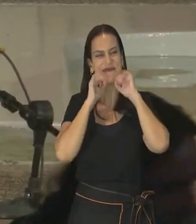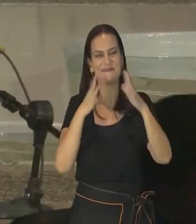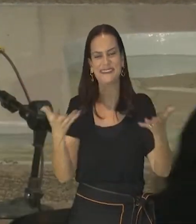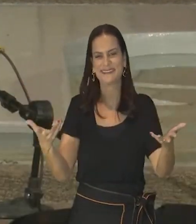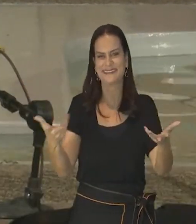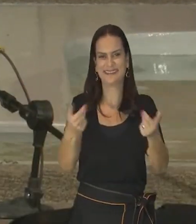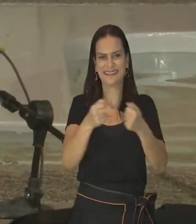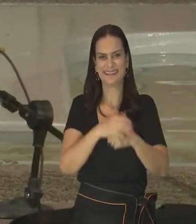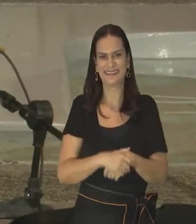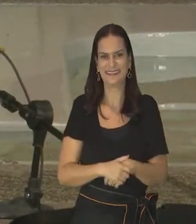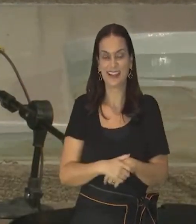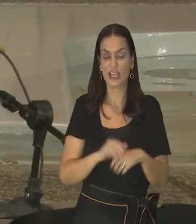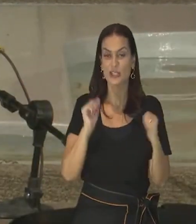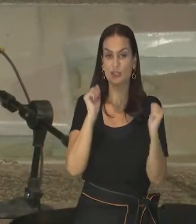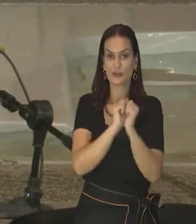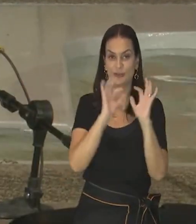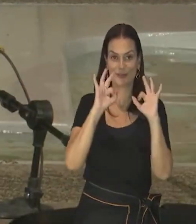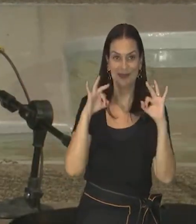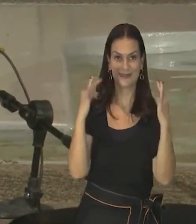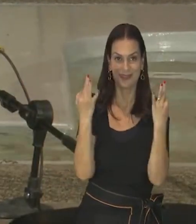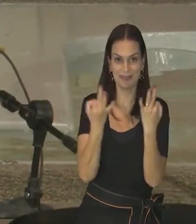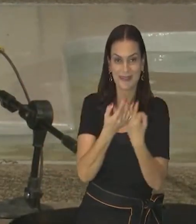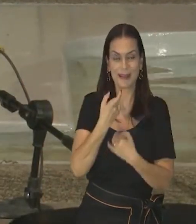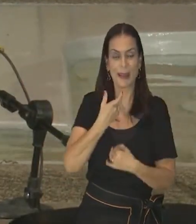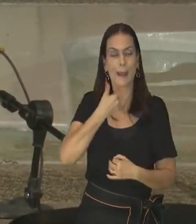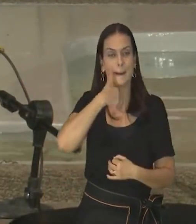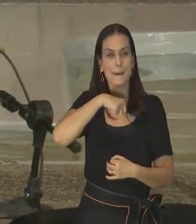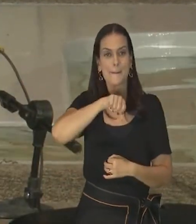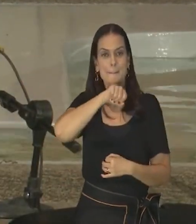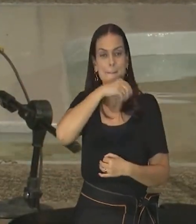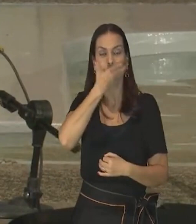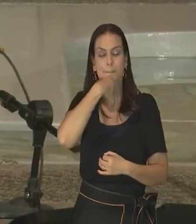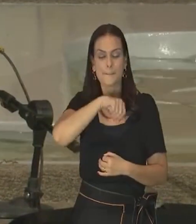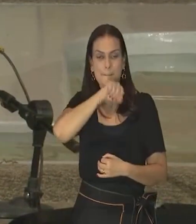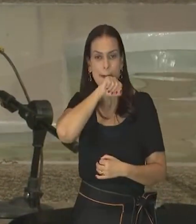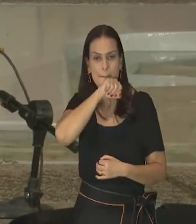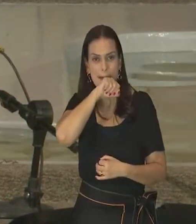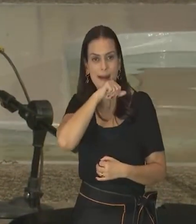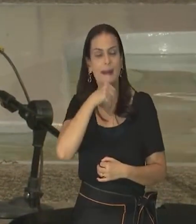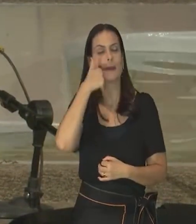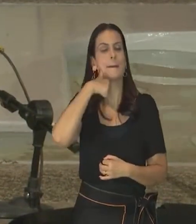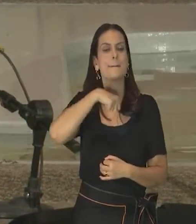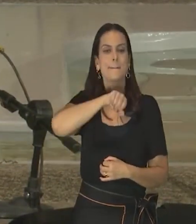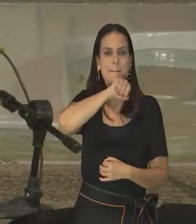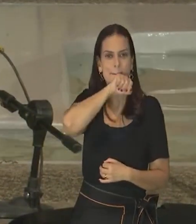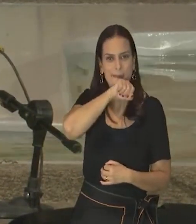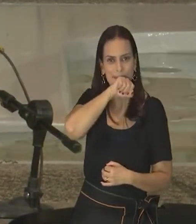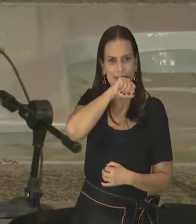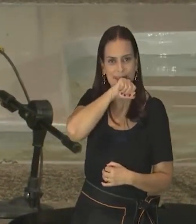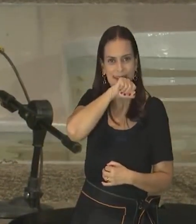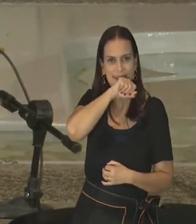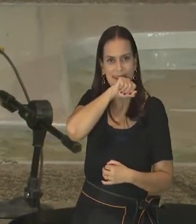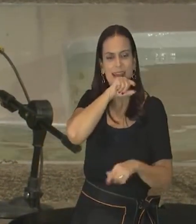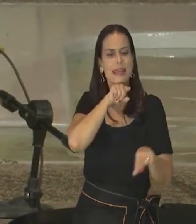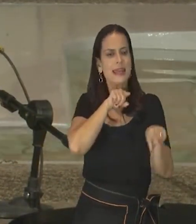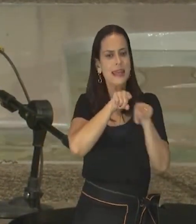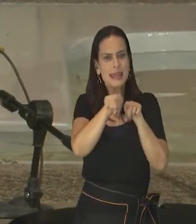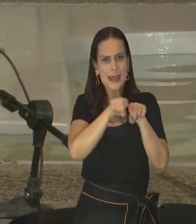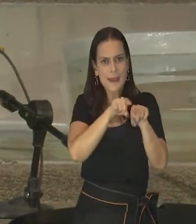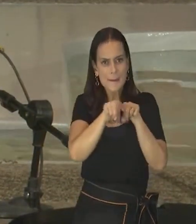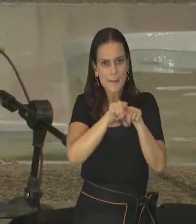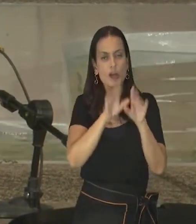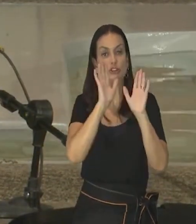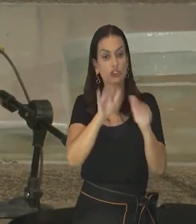menino. Ele, a sua família, o seu pai, a sua mãe, seus irmãos que já